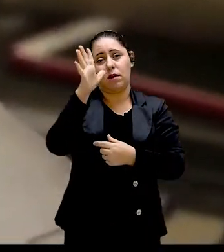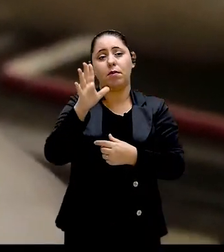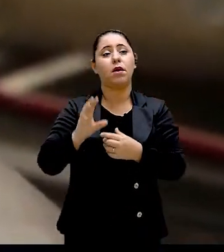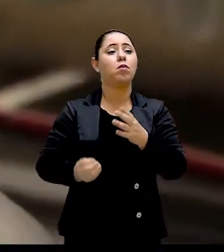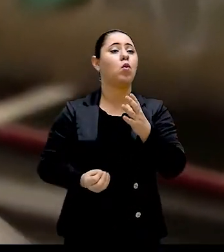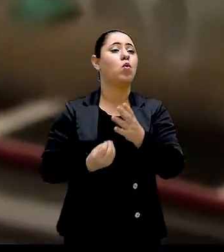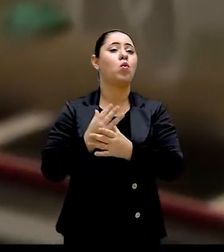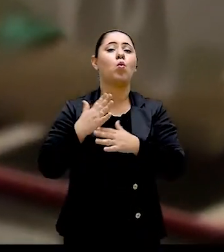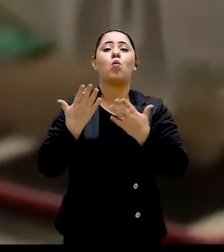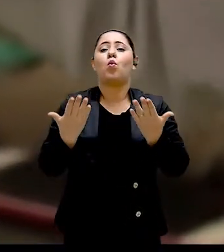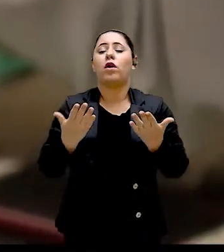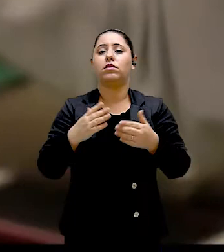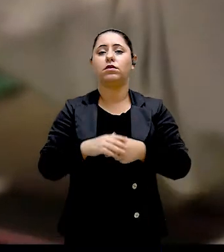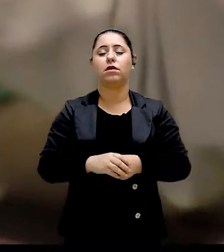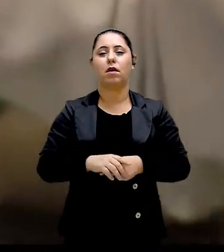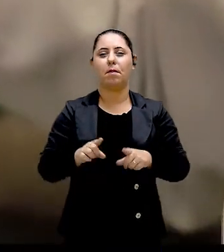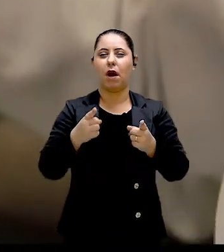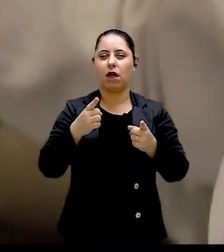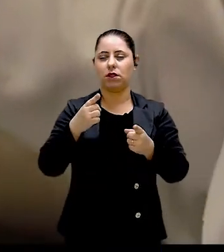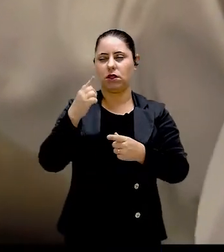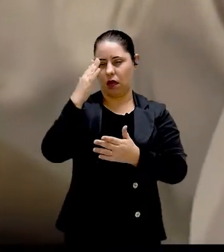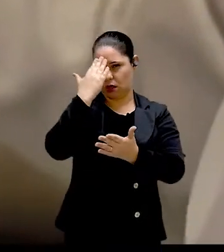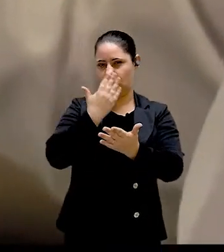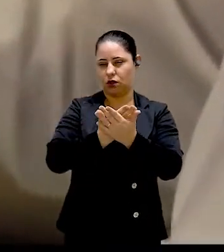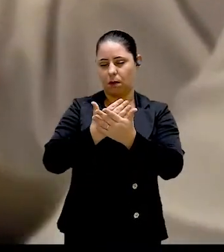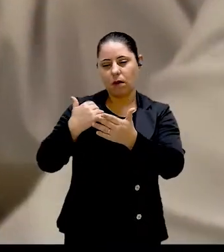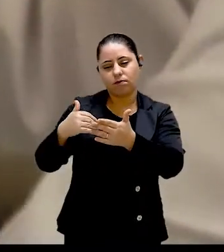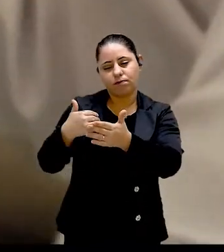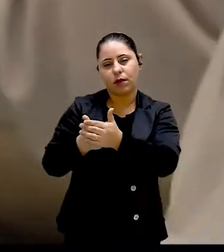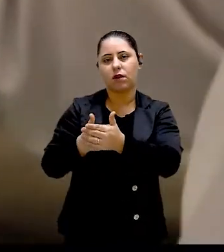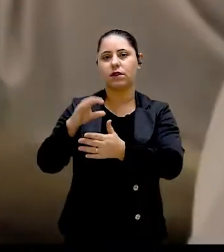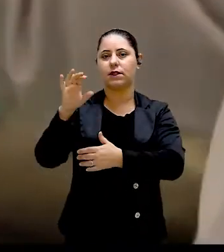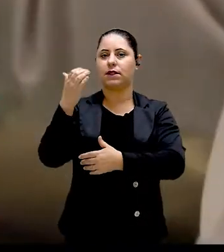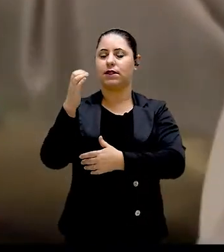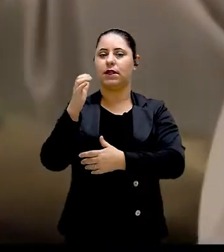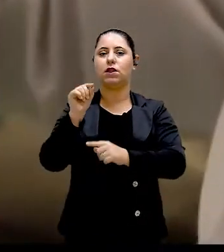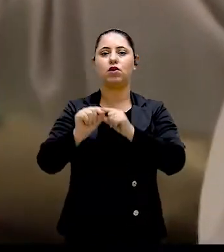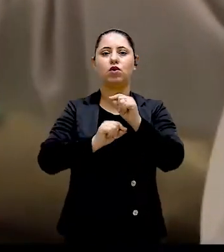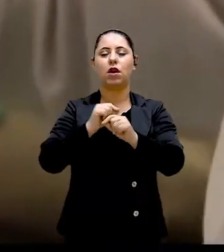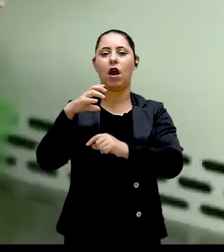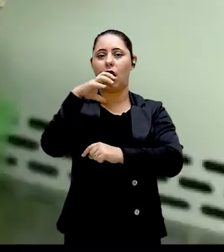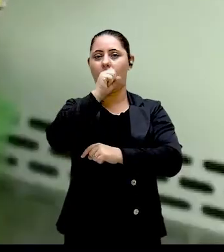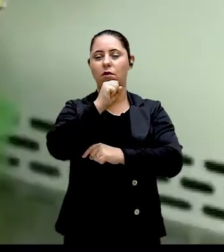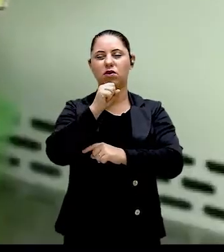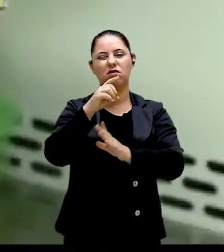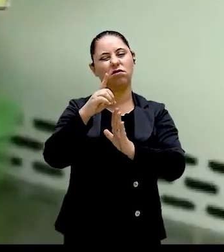nós acreditamos que breve, em ciência, breve seria algumas décadas.